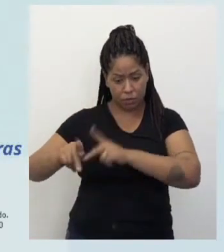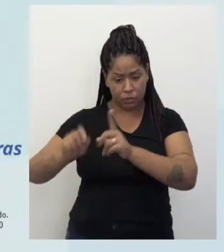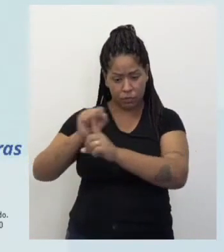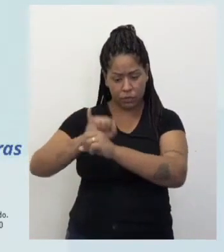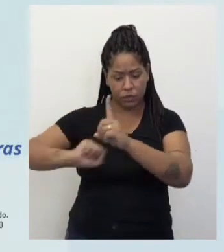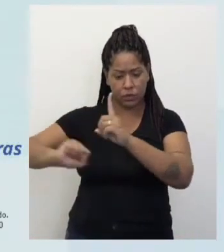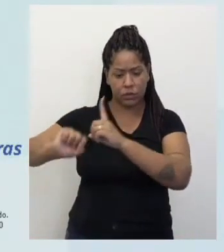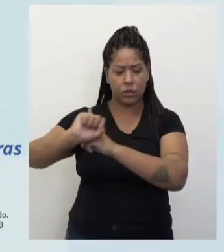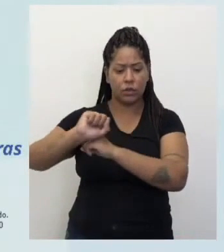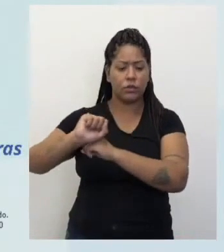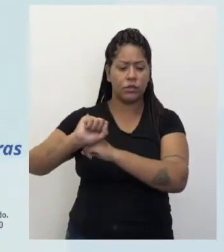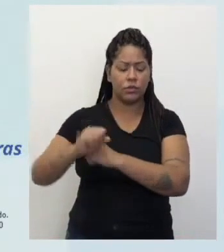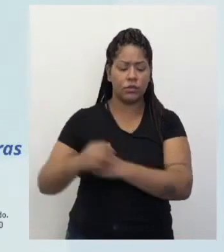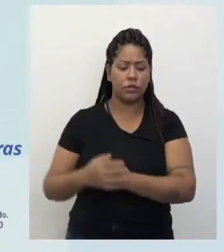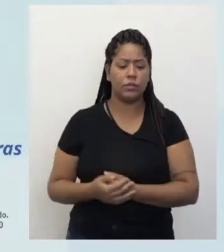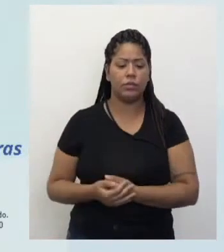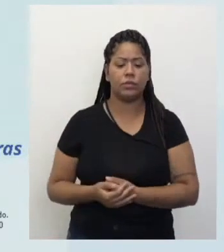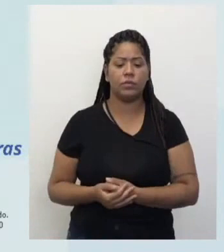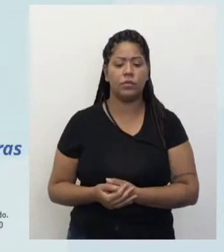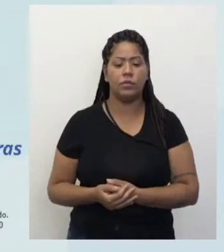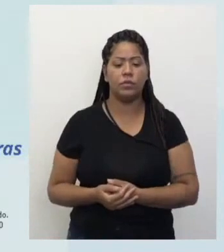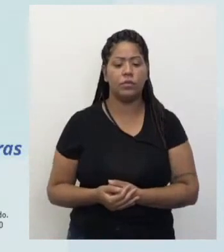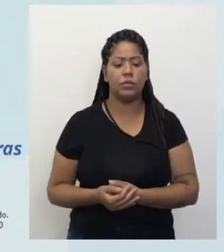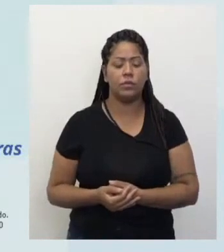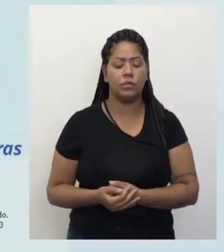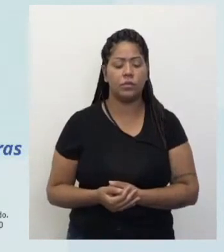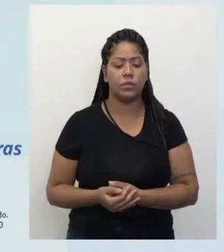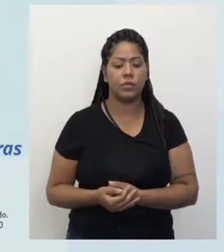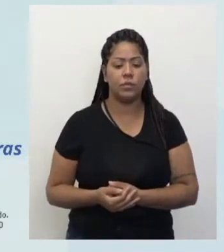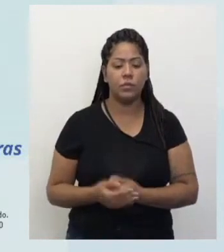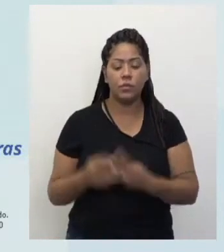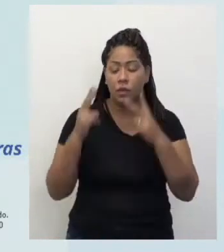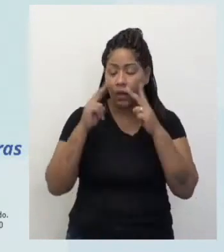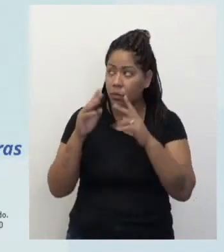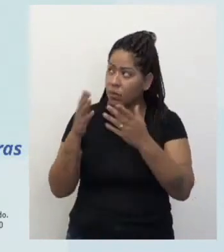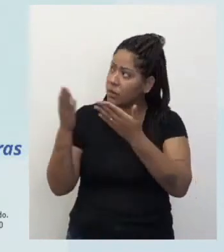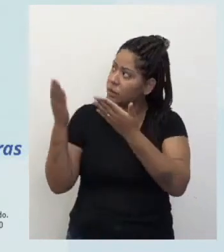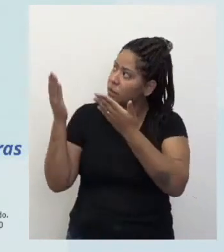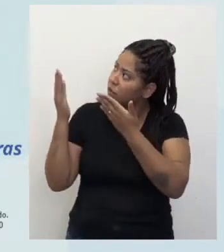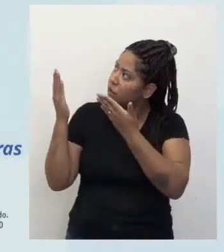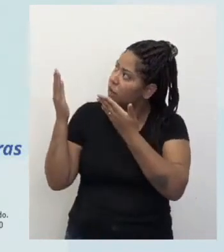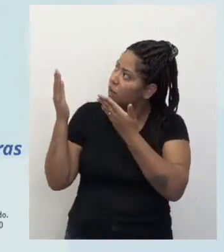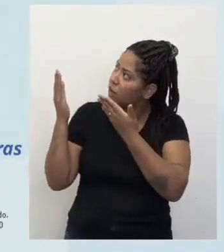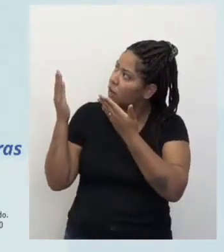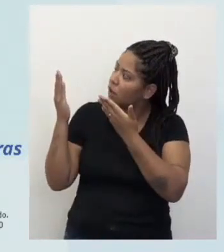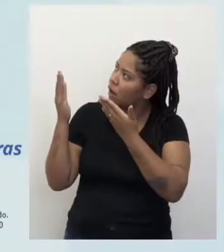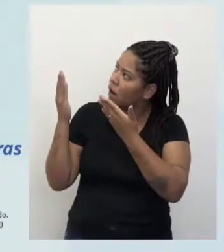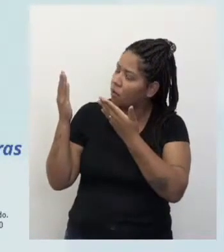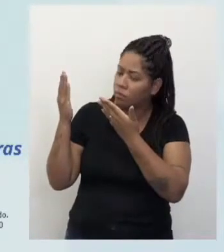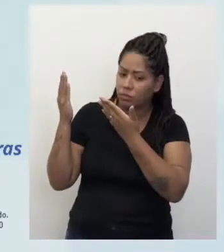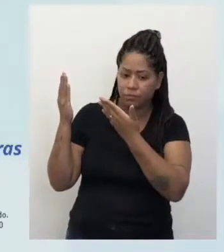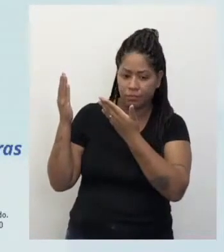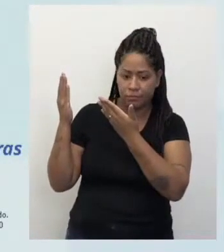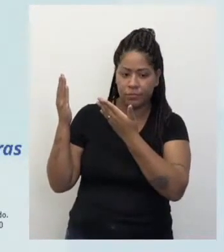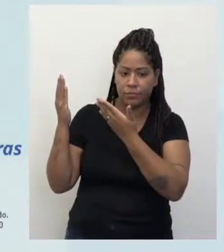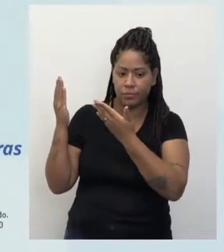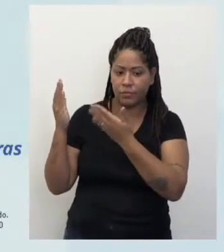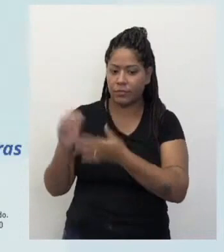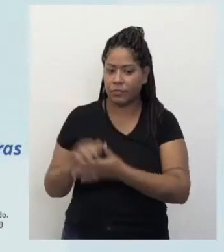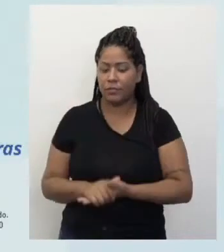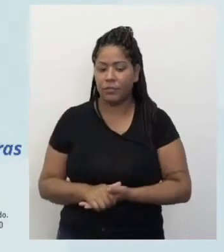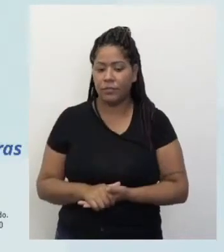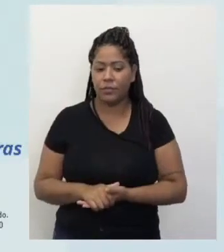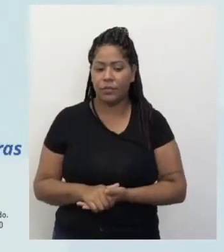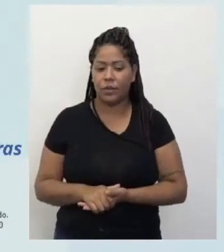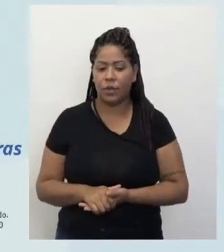clero, a nobreza e os servos, né? Então, a imagem do meio é o cavaleiro medieval e é curioso, né? O